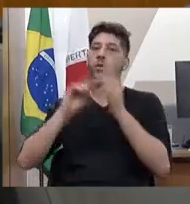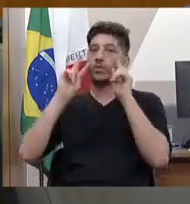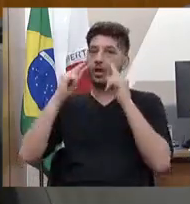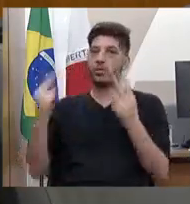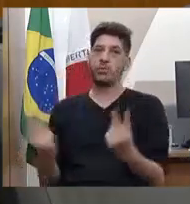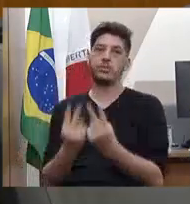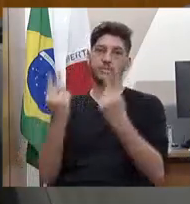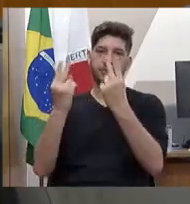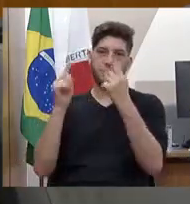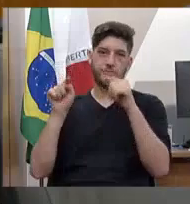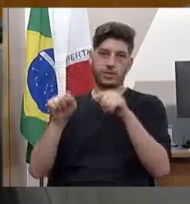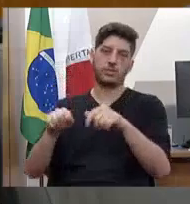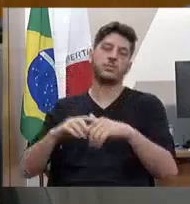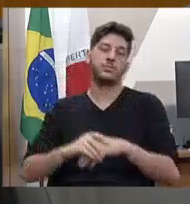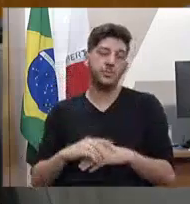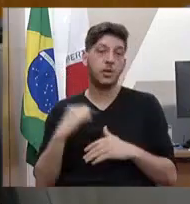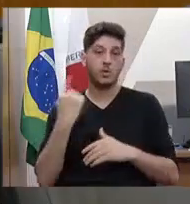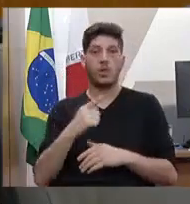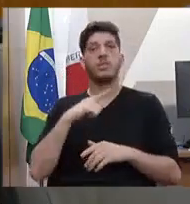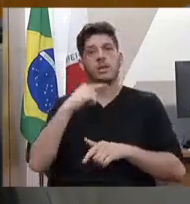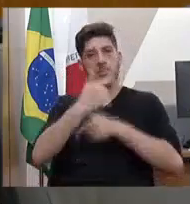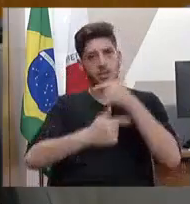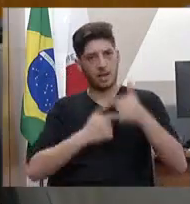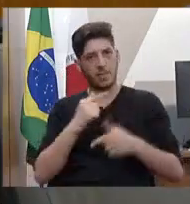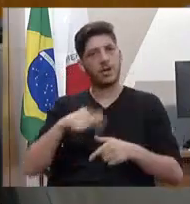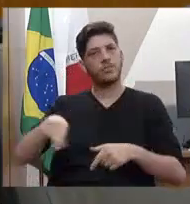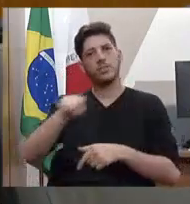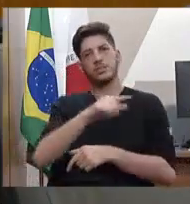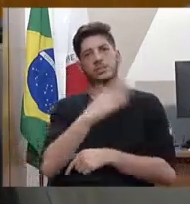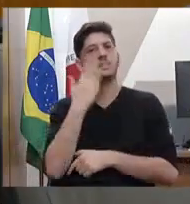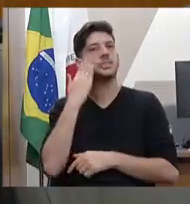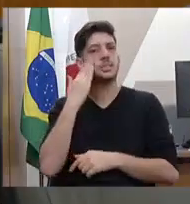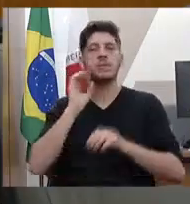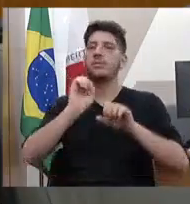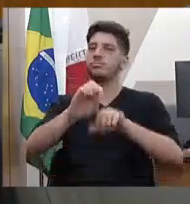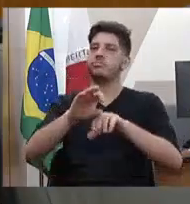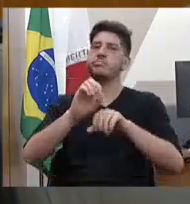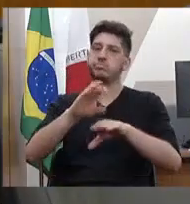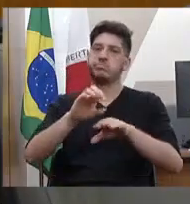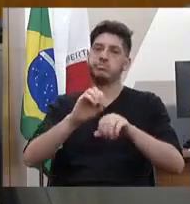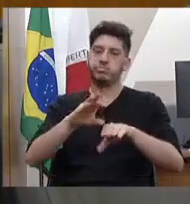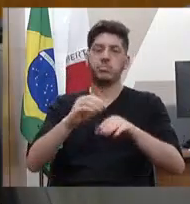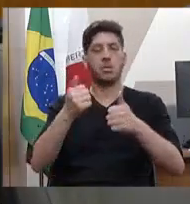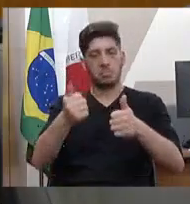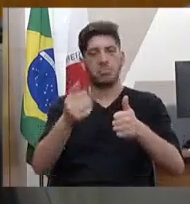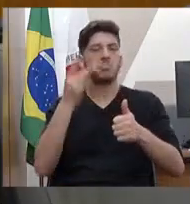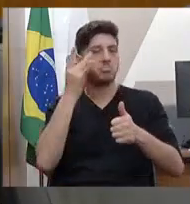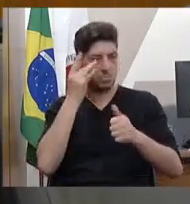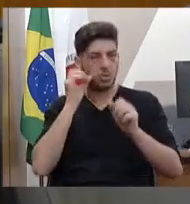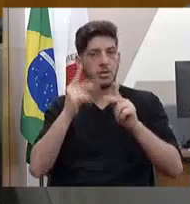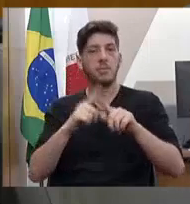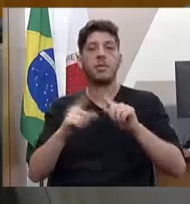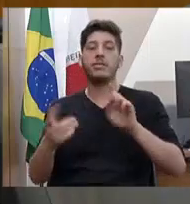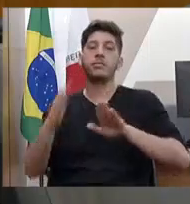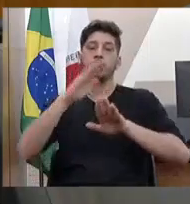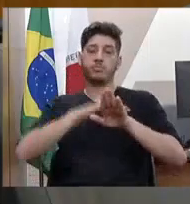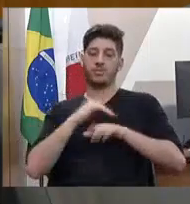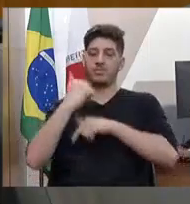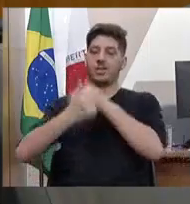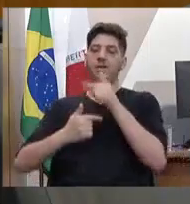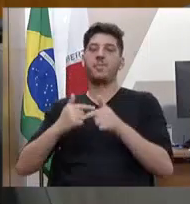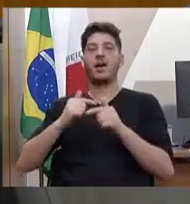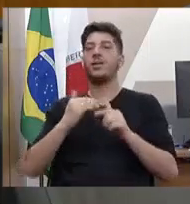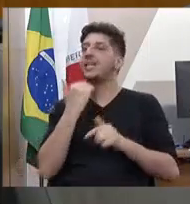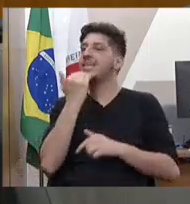temos aquele trabalho né que todo mundo vê que é o dia da aula e tem um trabalho invisível também que aquele né que ninguém vê